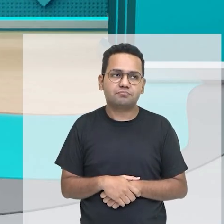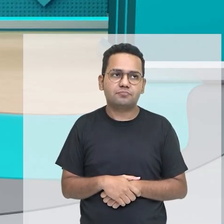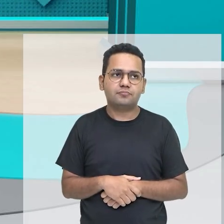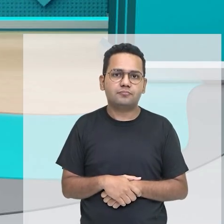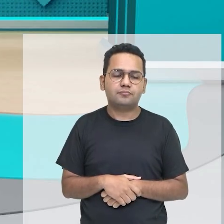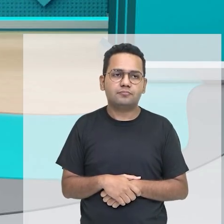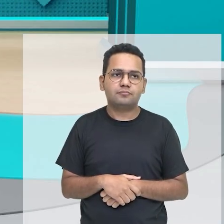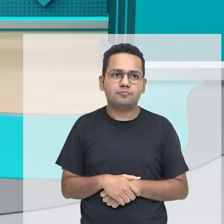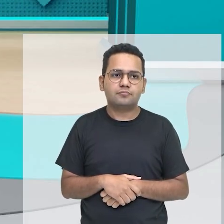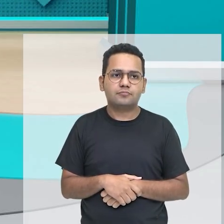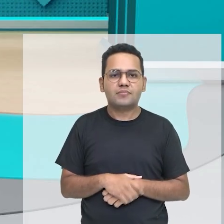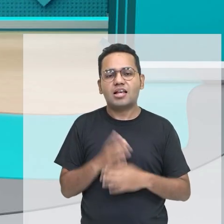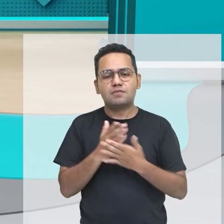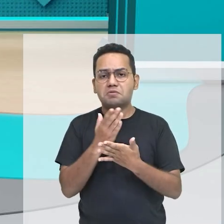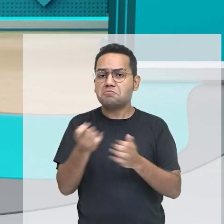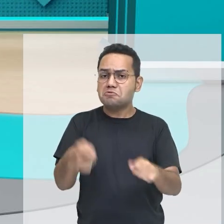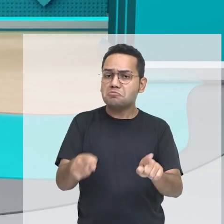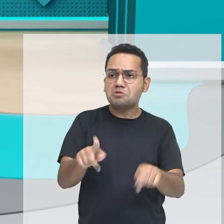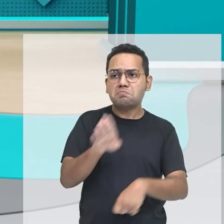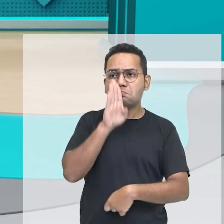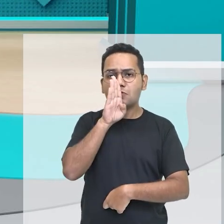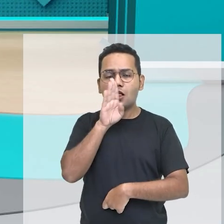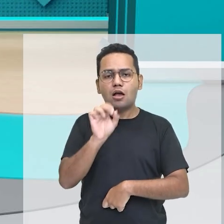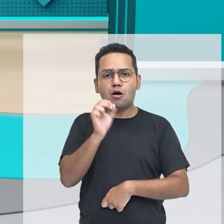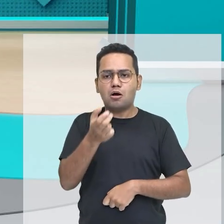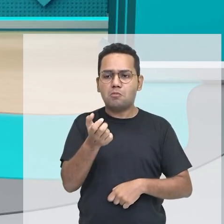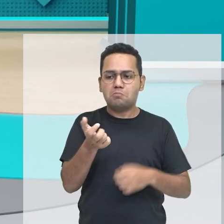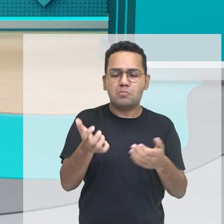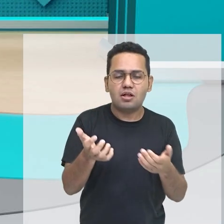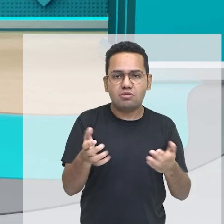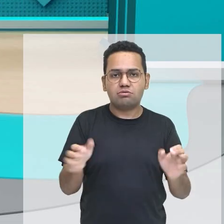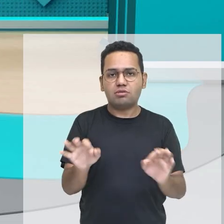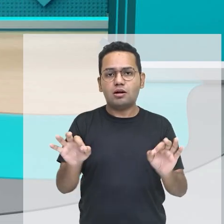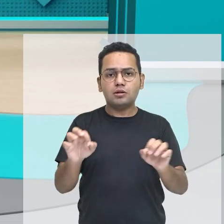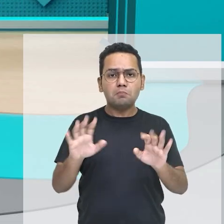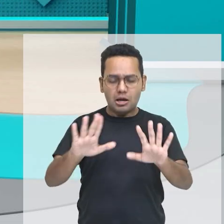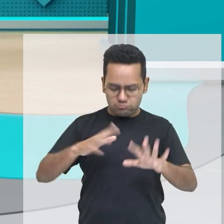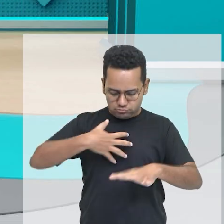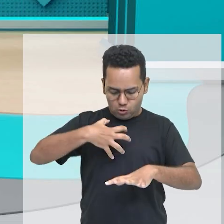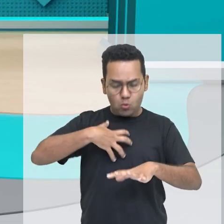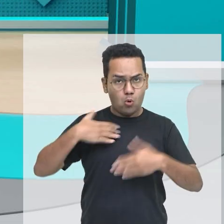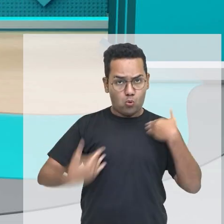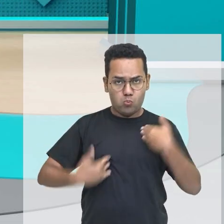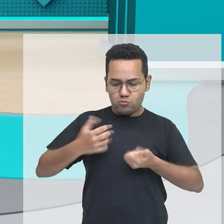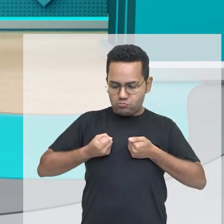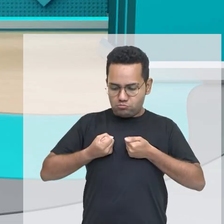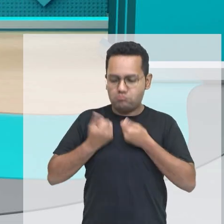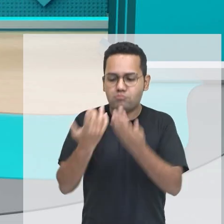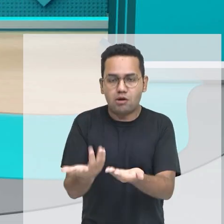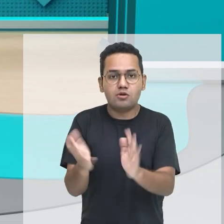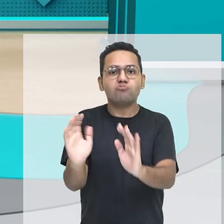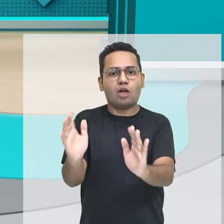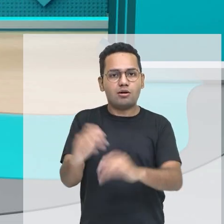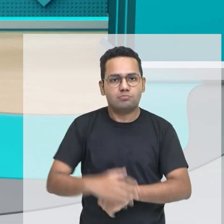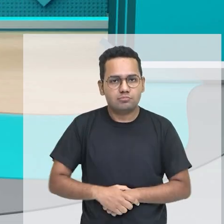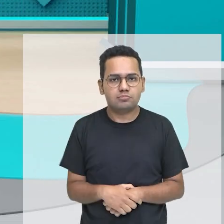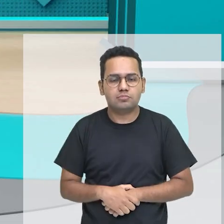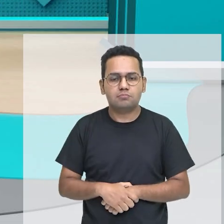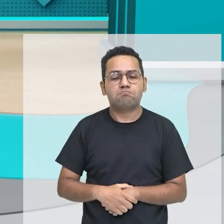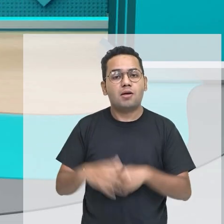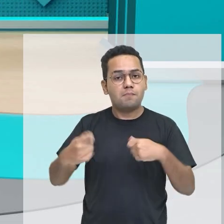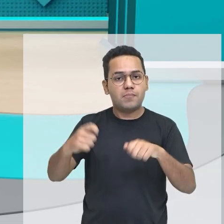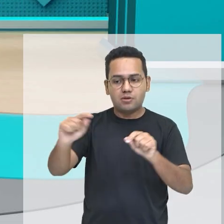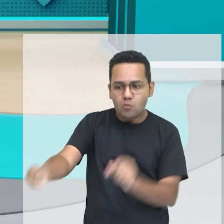nada, mas um simples gesto seu passa um tipo de informação. Tudo isso tem que estar conectado com aquela pessoa que está recebendo